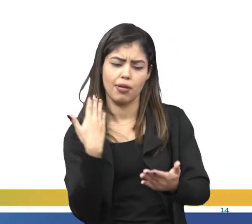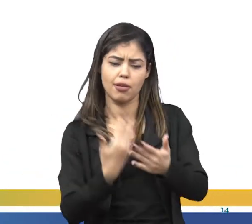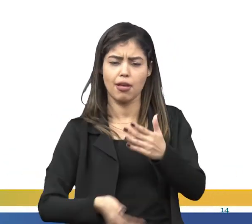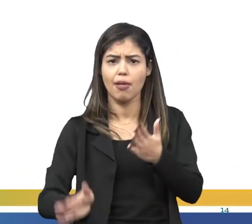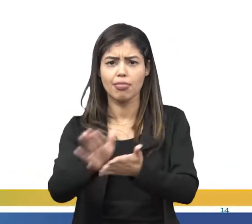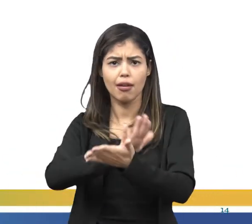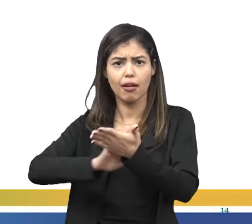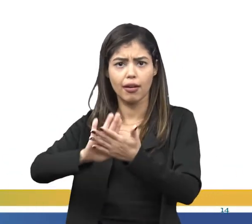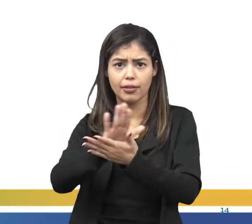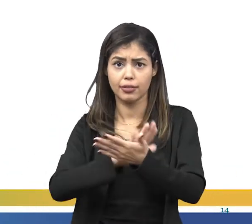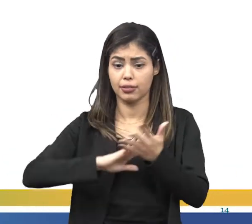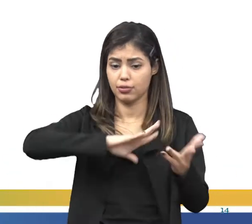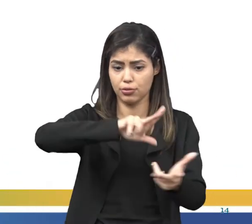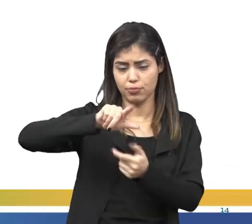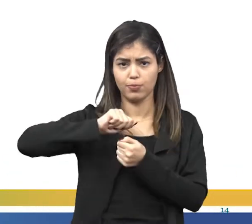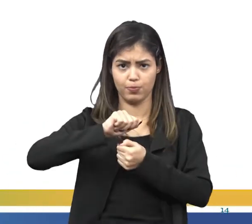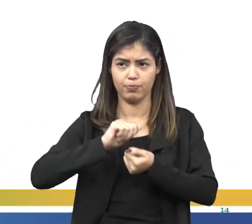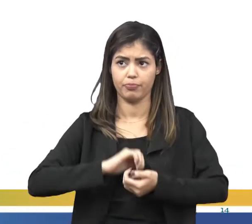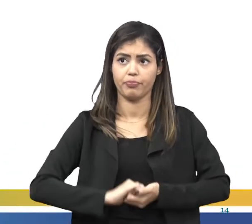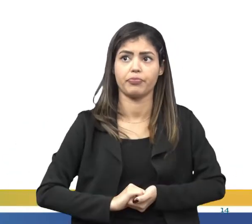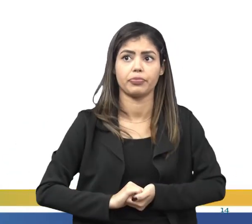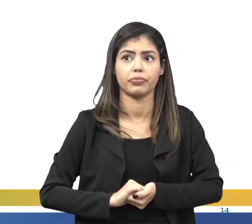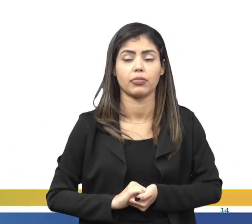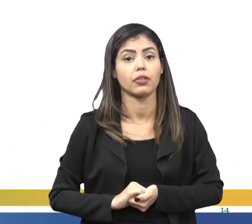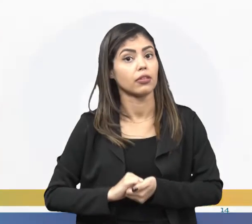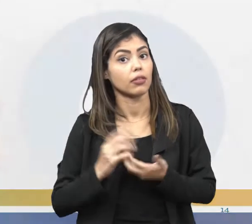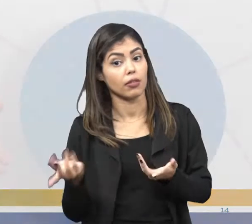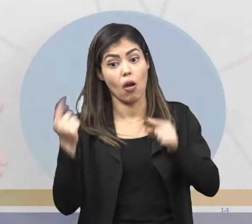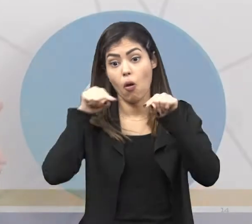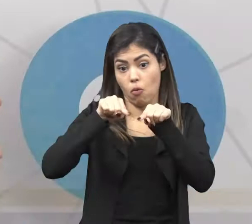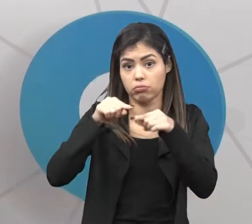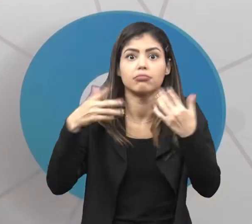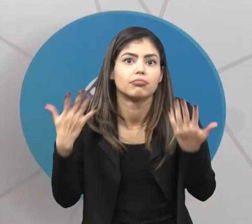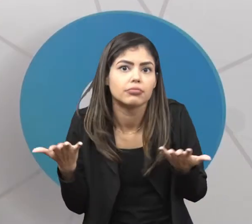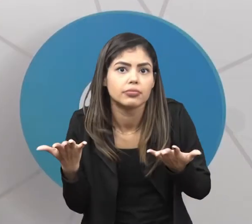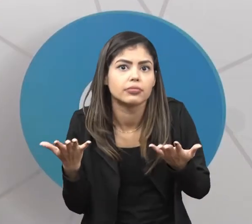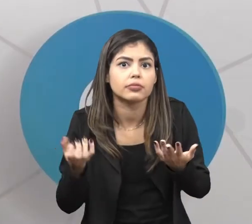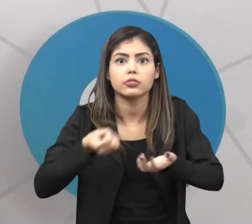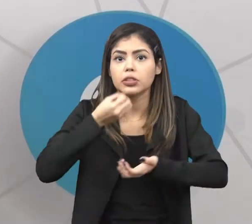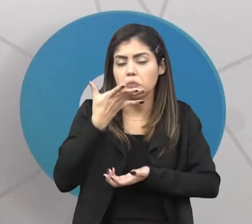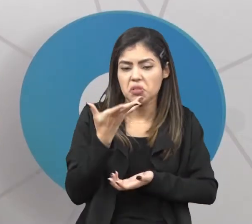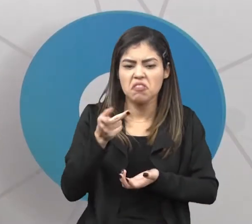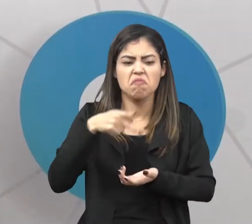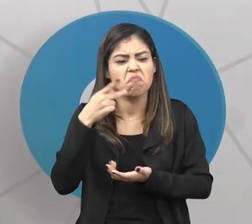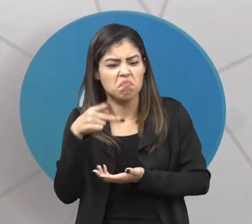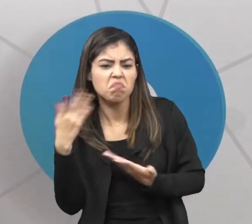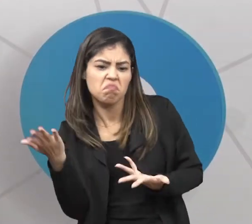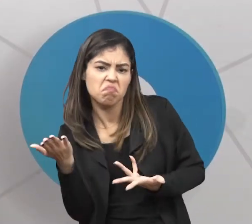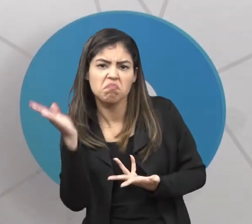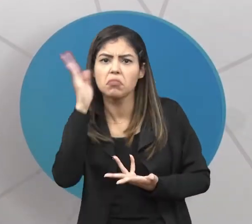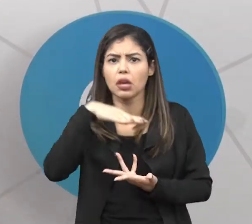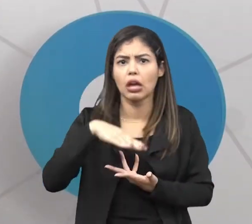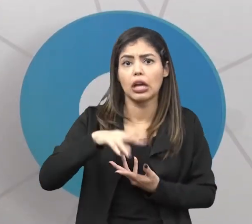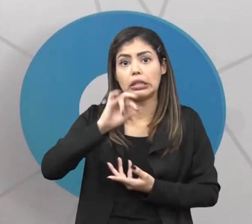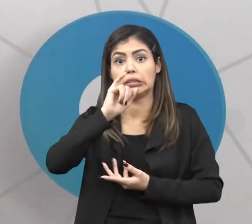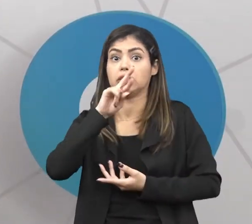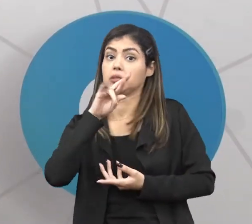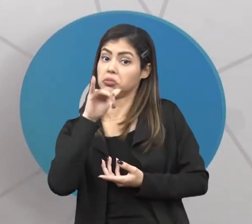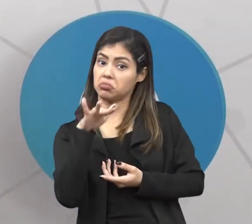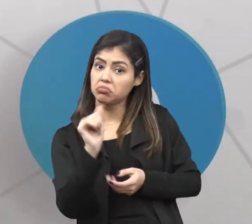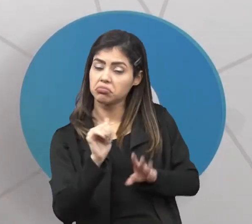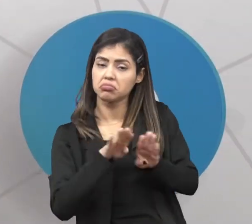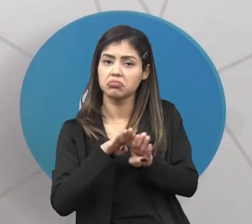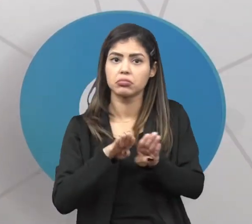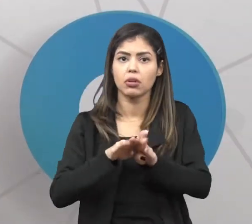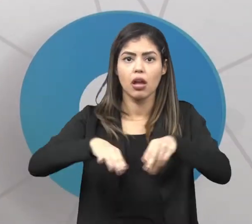isso por nada neste mundo. Olhem só, bem crítica, né, bem irônica,